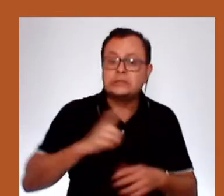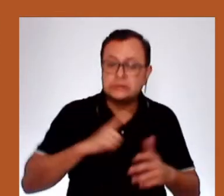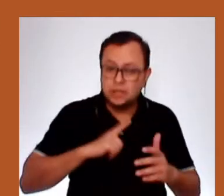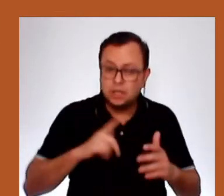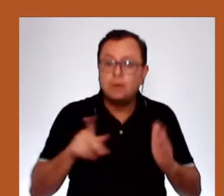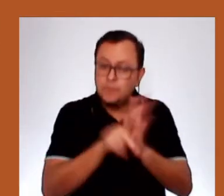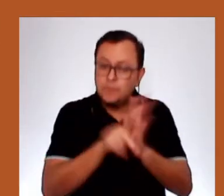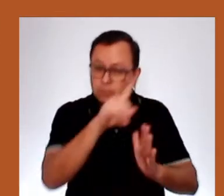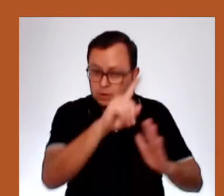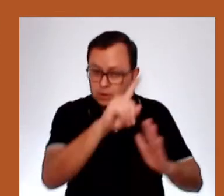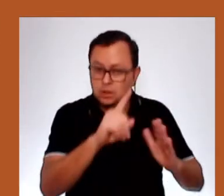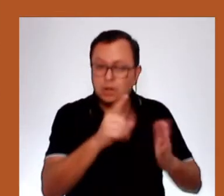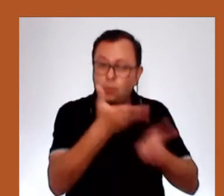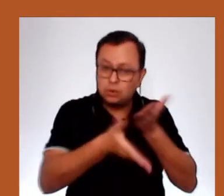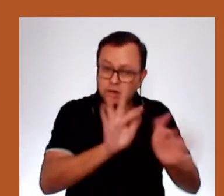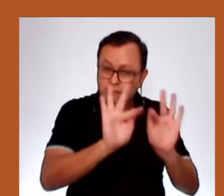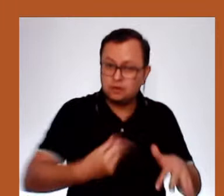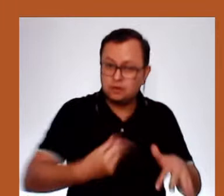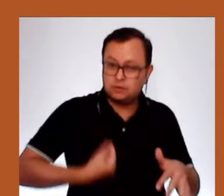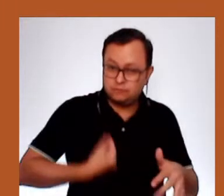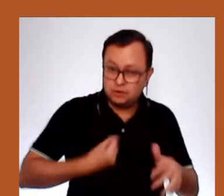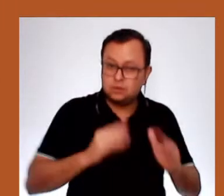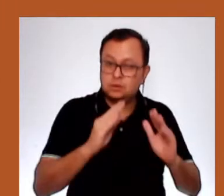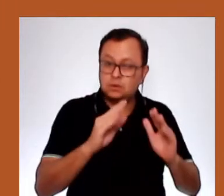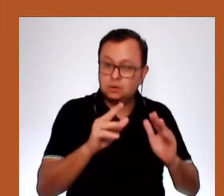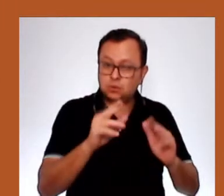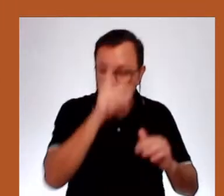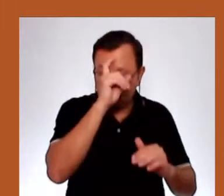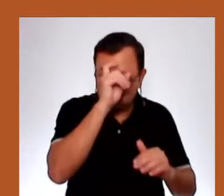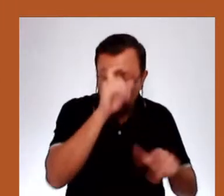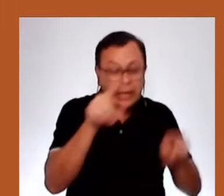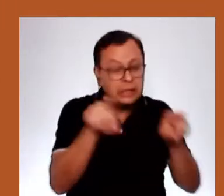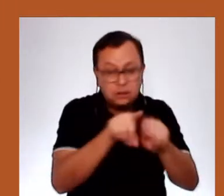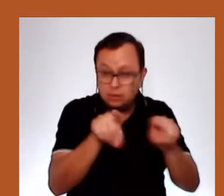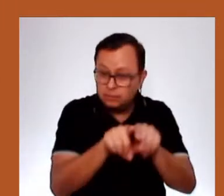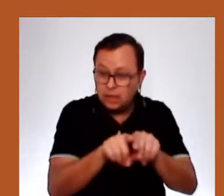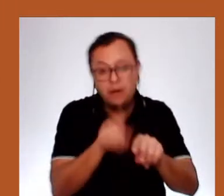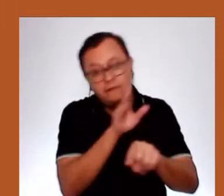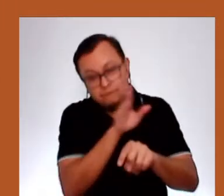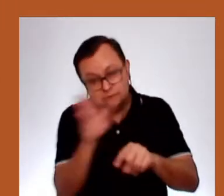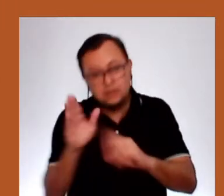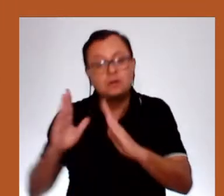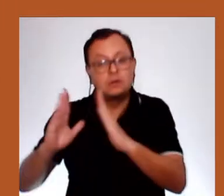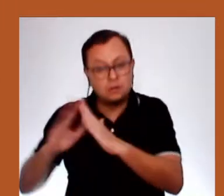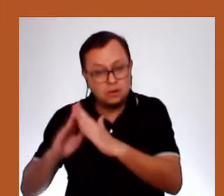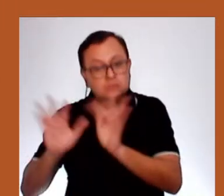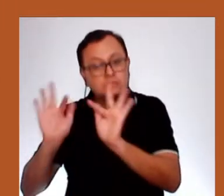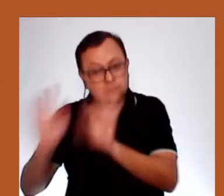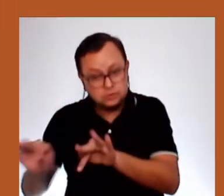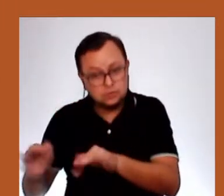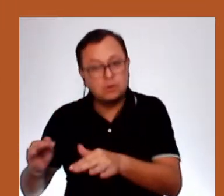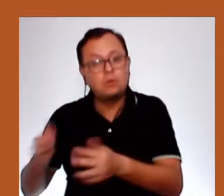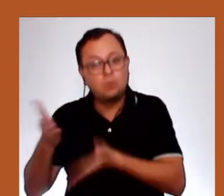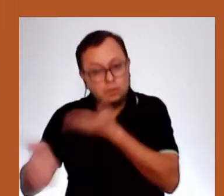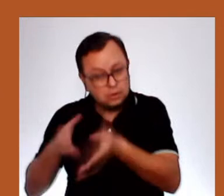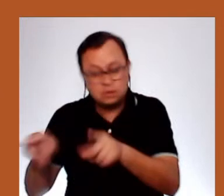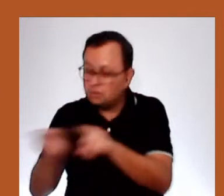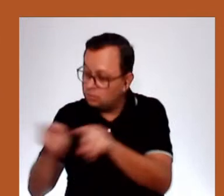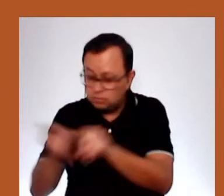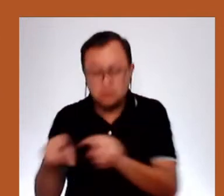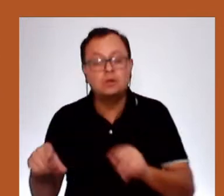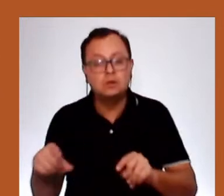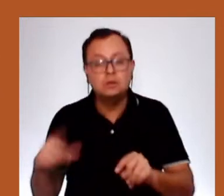né? O meu trabalho anterior no Instituto do Câncer, maravilhoso. Então, nós